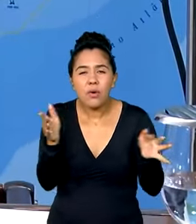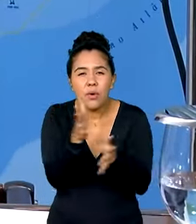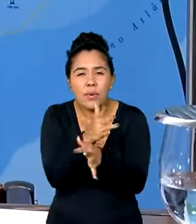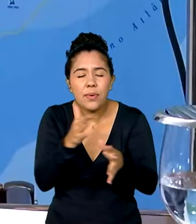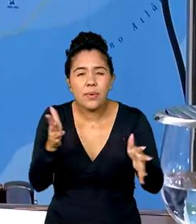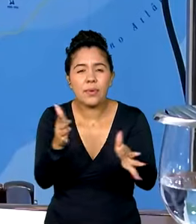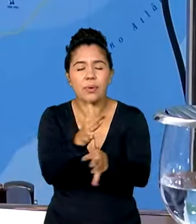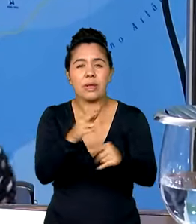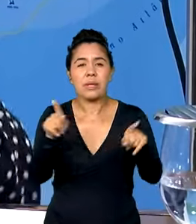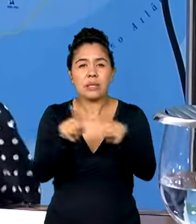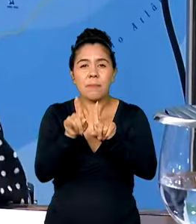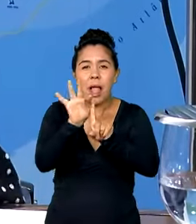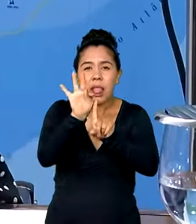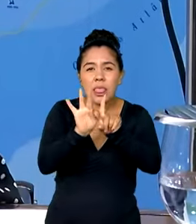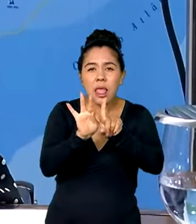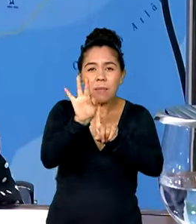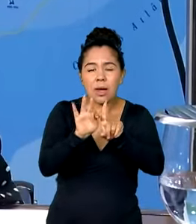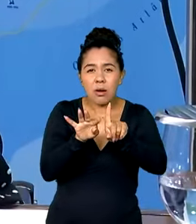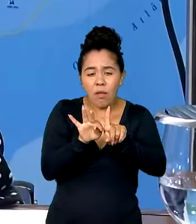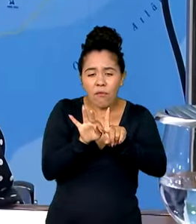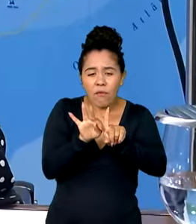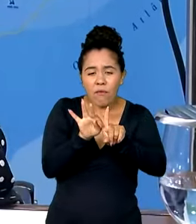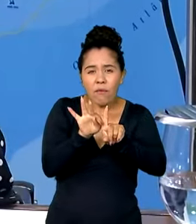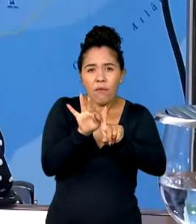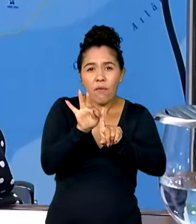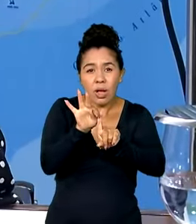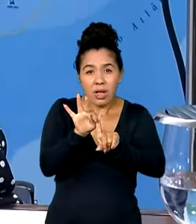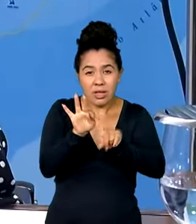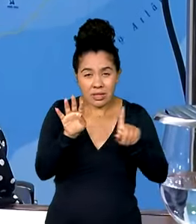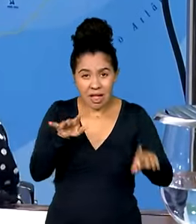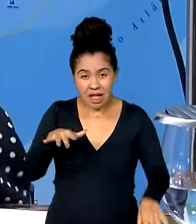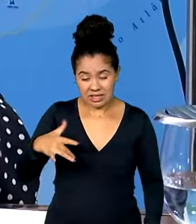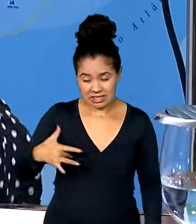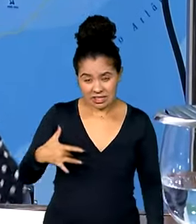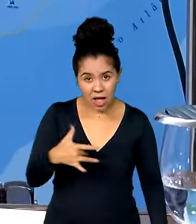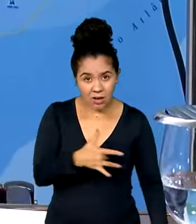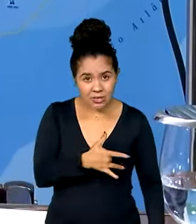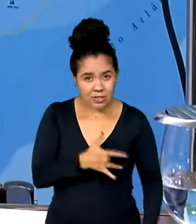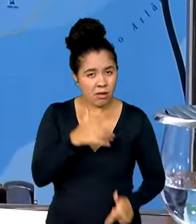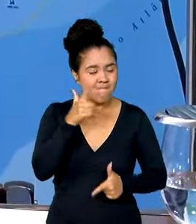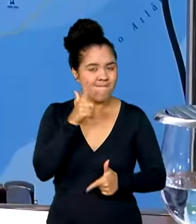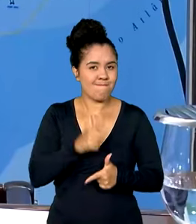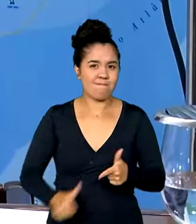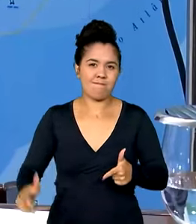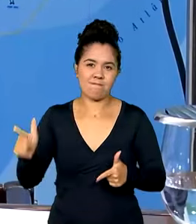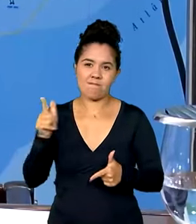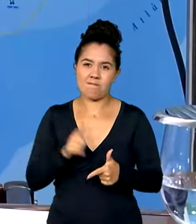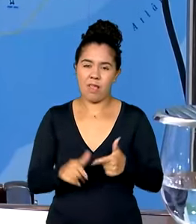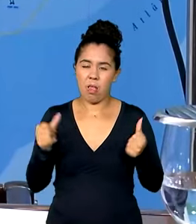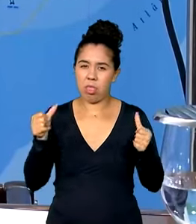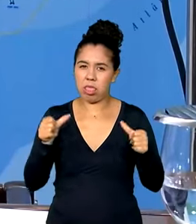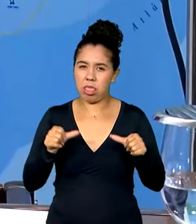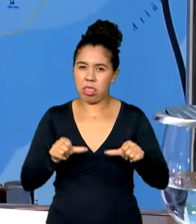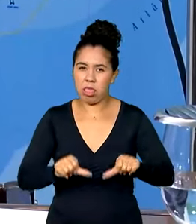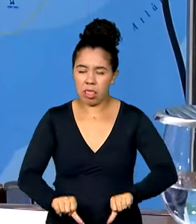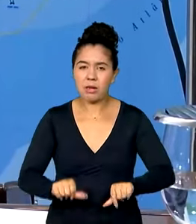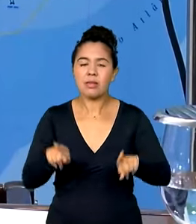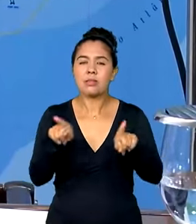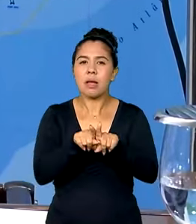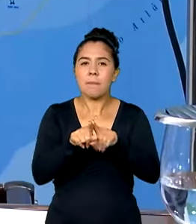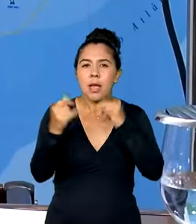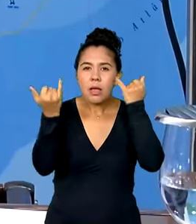nessas regiões, do ponto de vista da saúde, é igualmente um problema. Há estudos também que apontam que